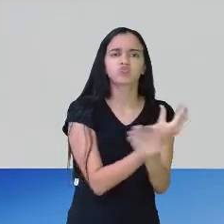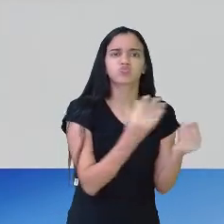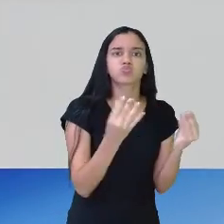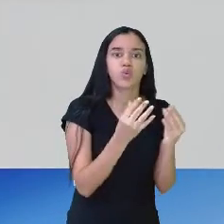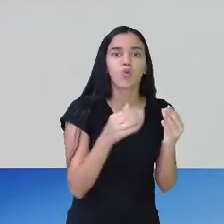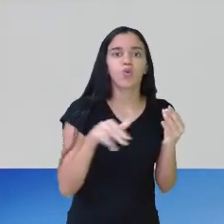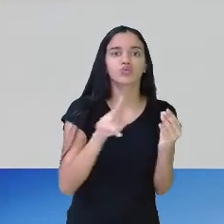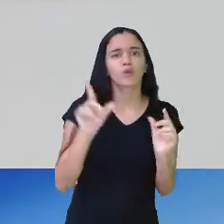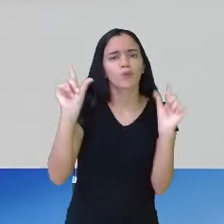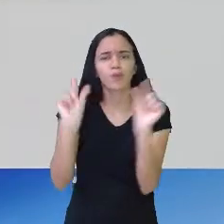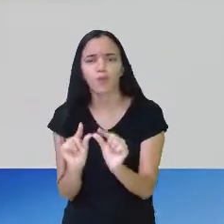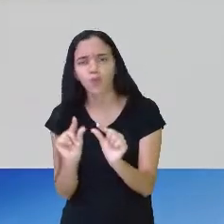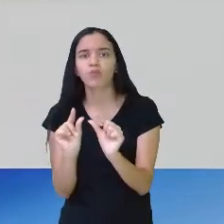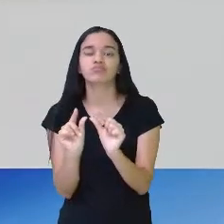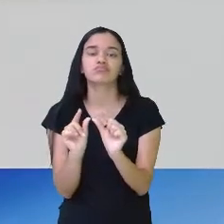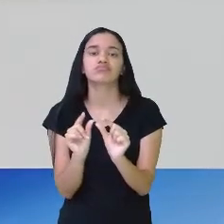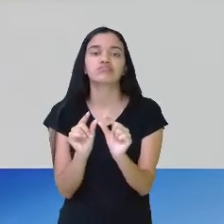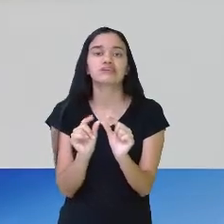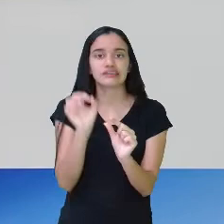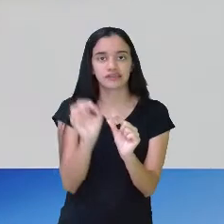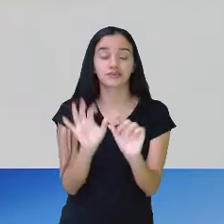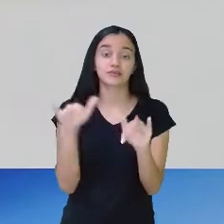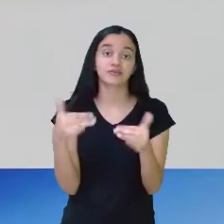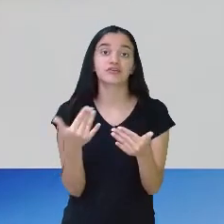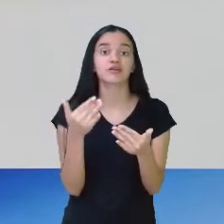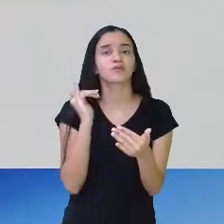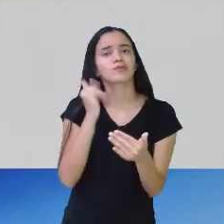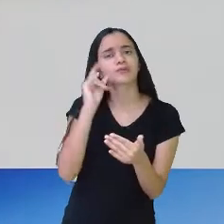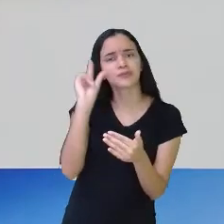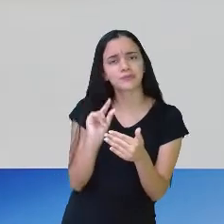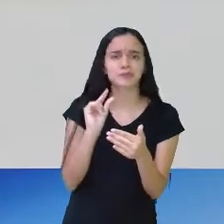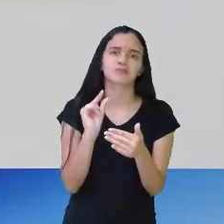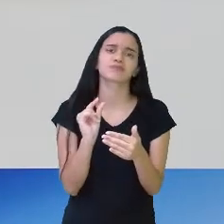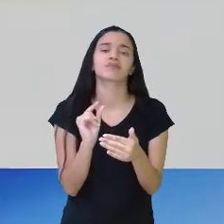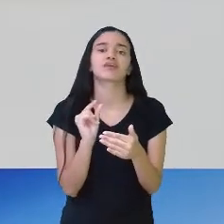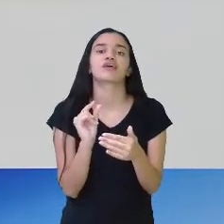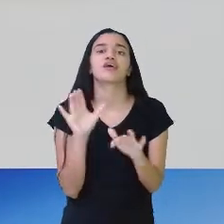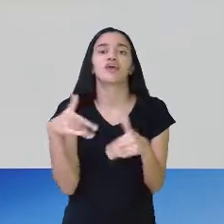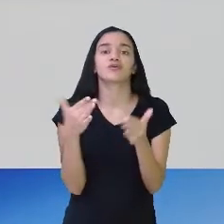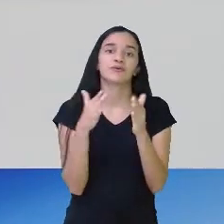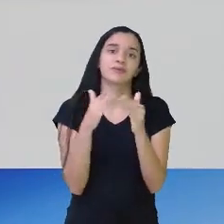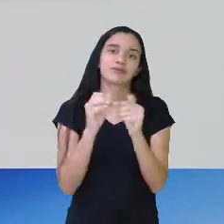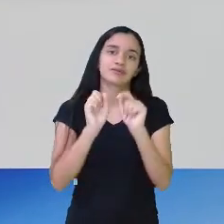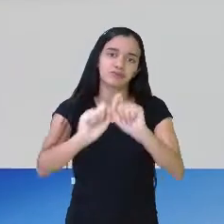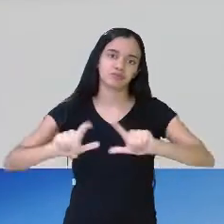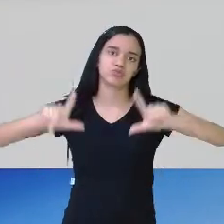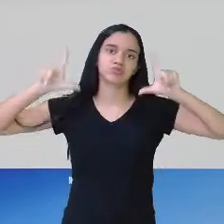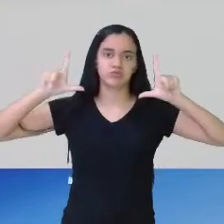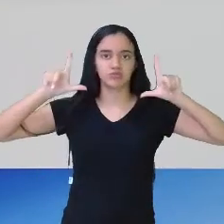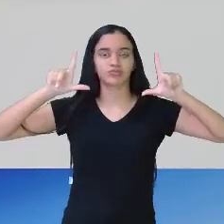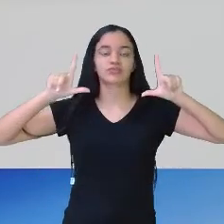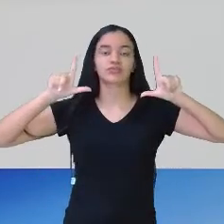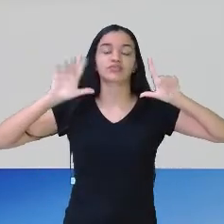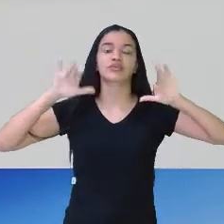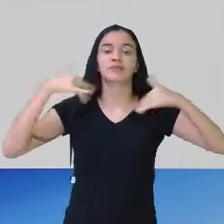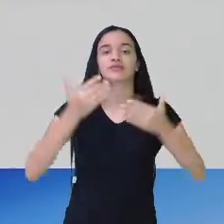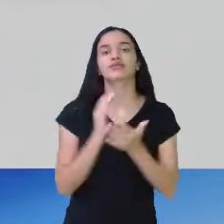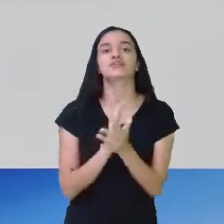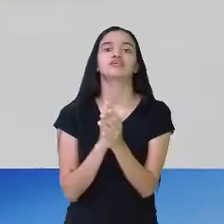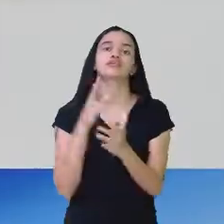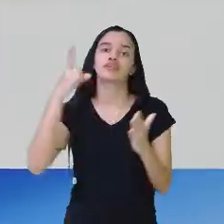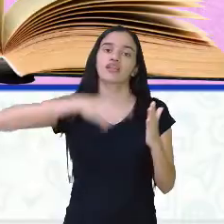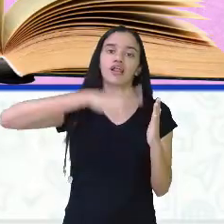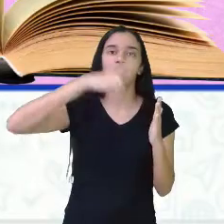pouco, tá? Então, ó, o que é o miniconto, né? Eu vou pedir para a gente colocar em tela cheia aqui para a gente acompanhar a